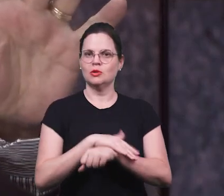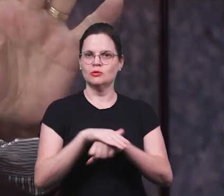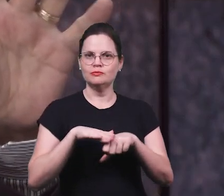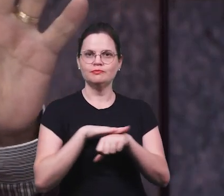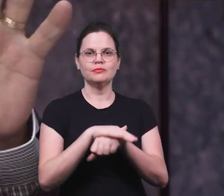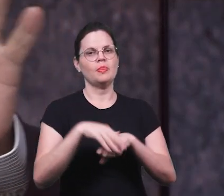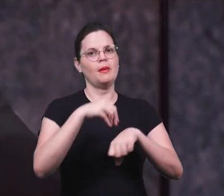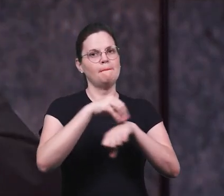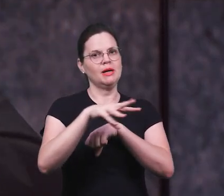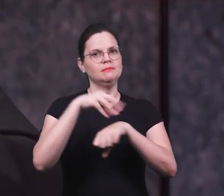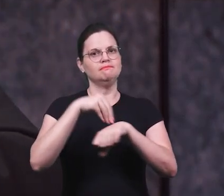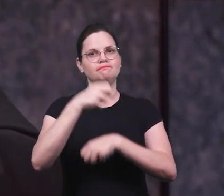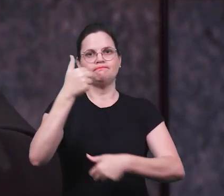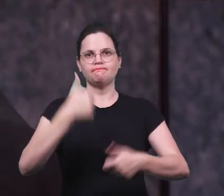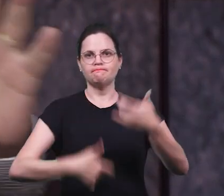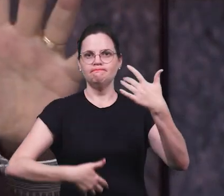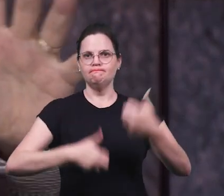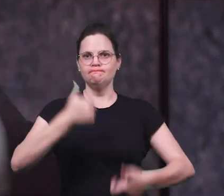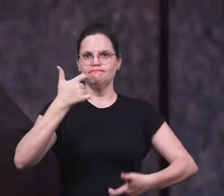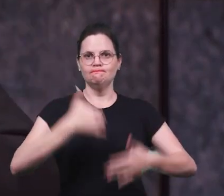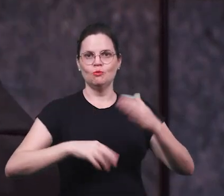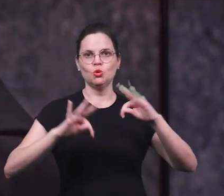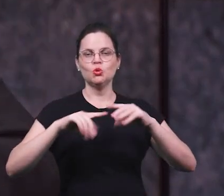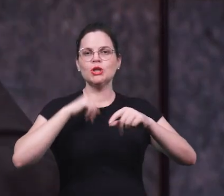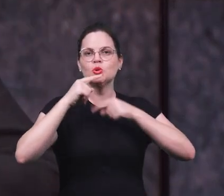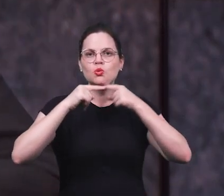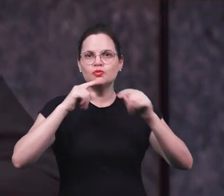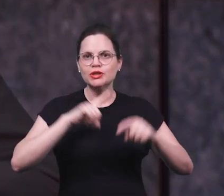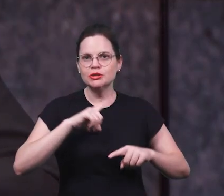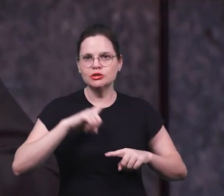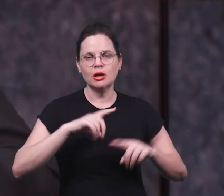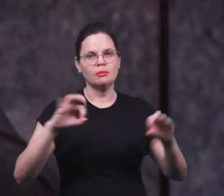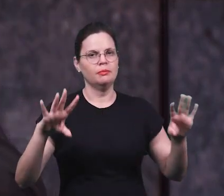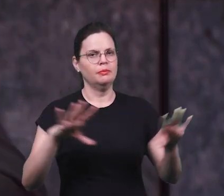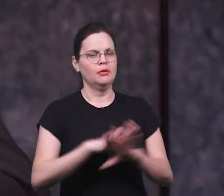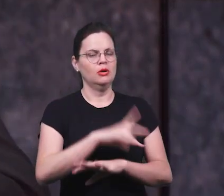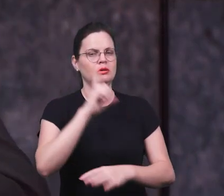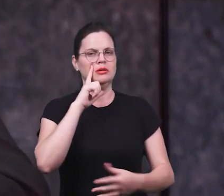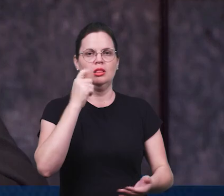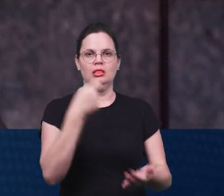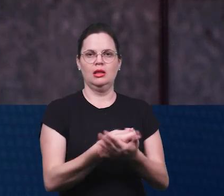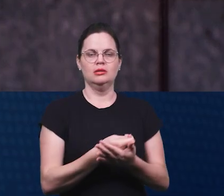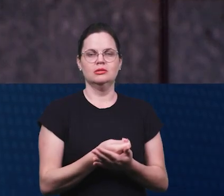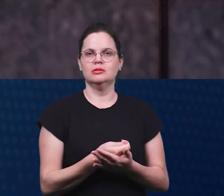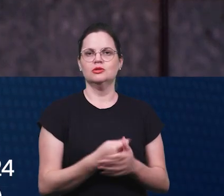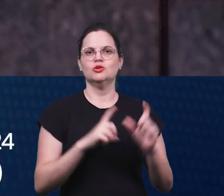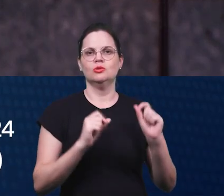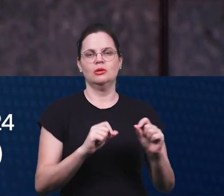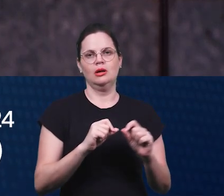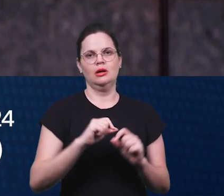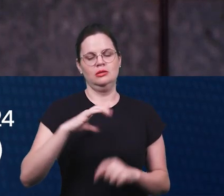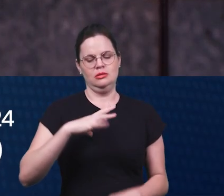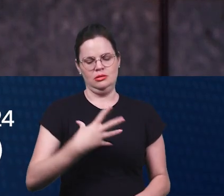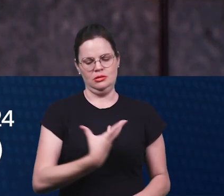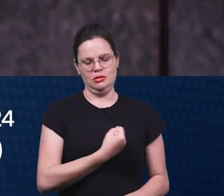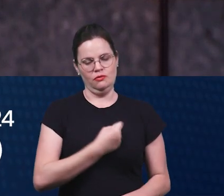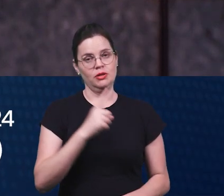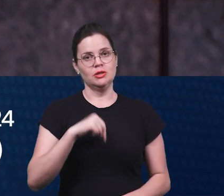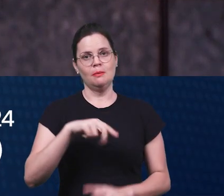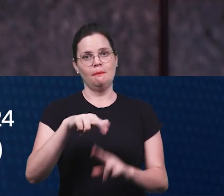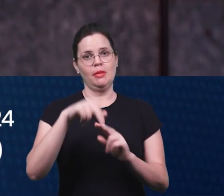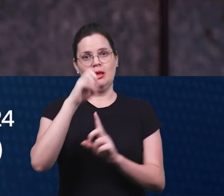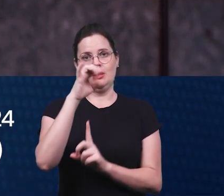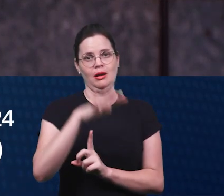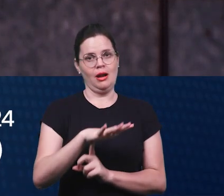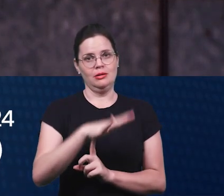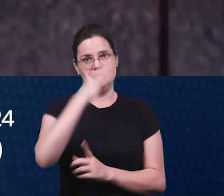deram a orientação e esclareceram as dúvidas que tinha, onde se concluiu que a salvação é